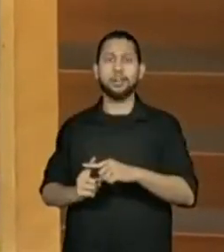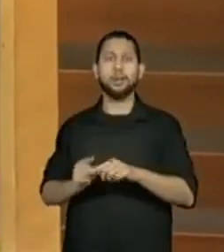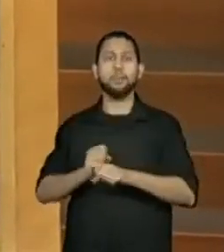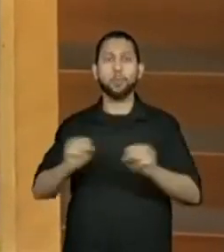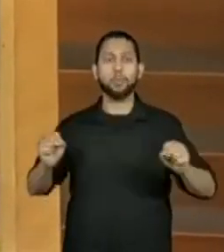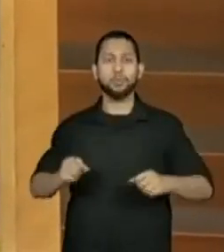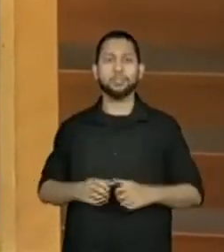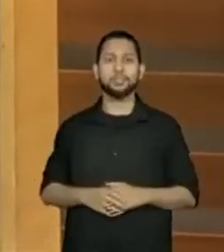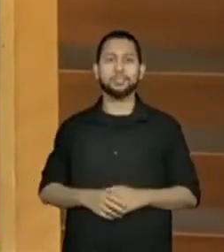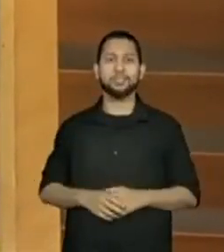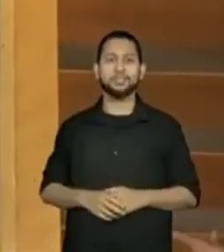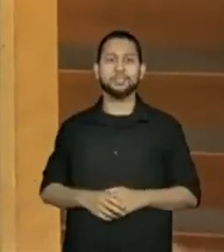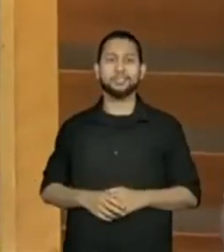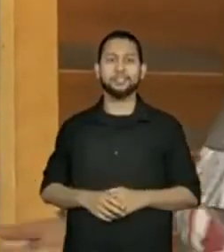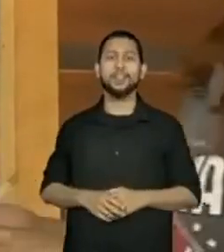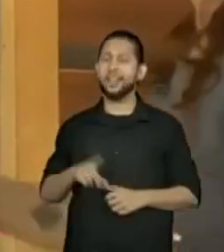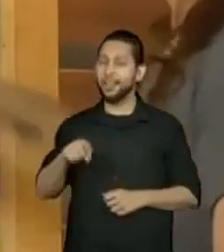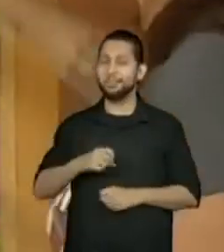mim.